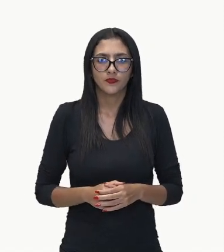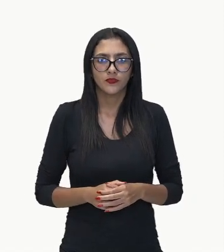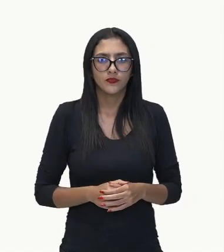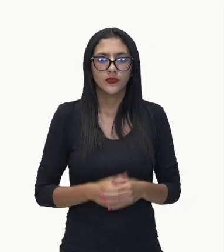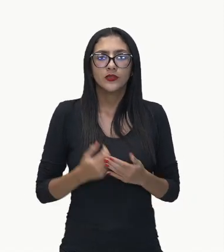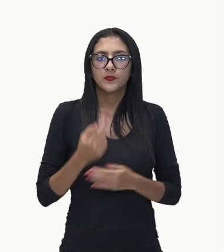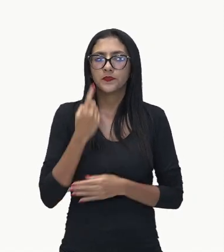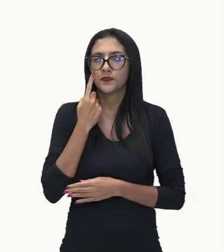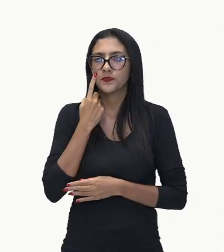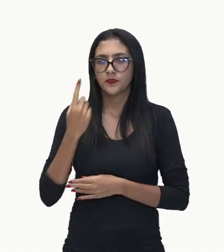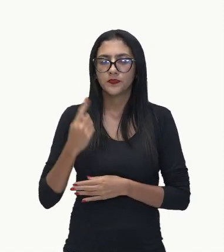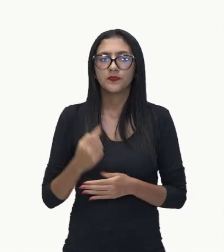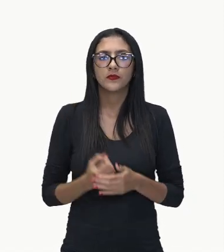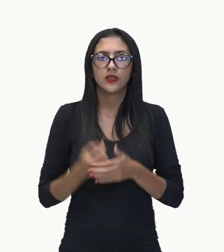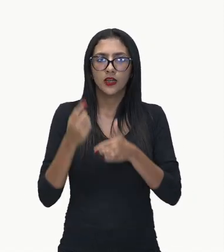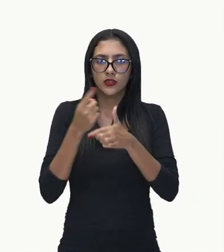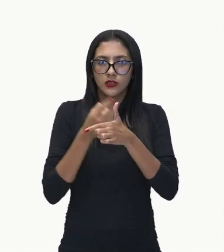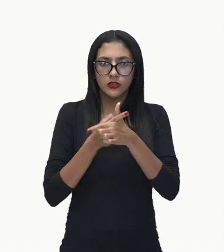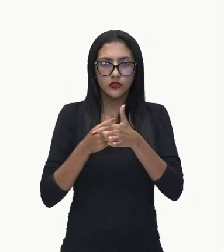98 dividido por